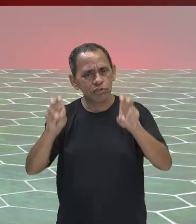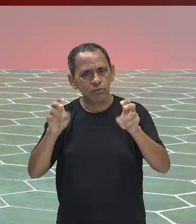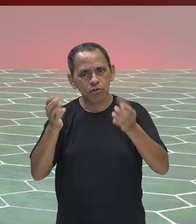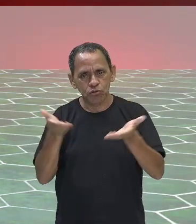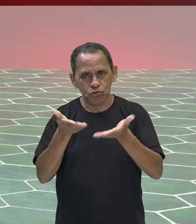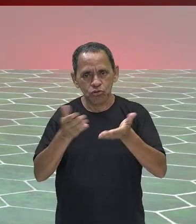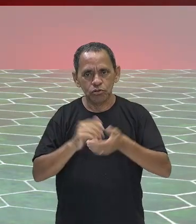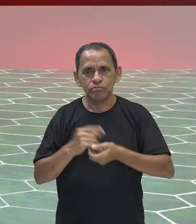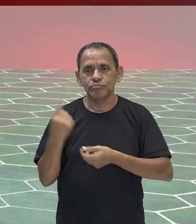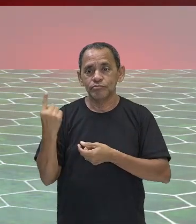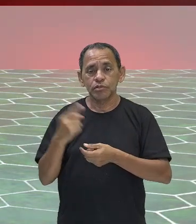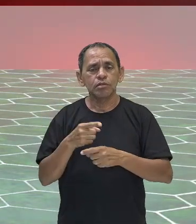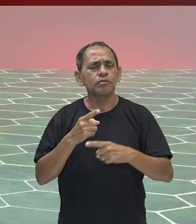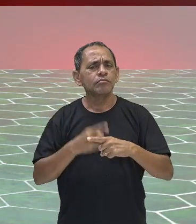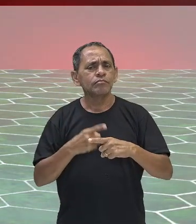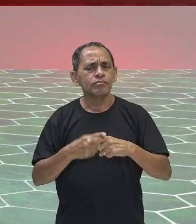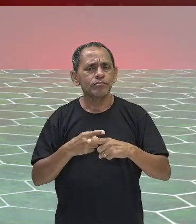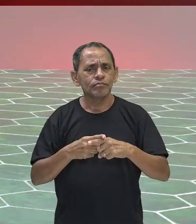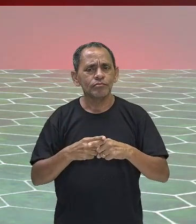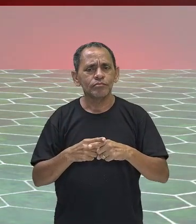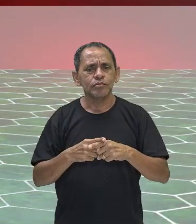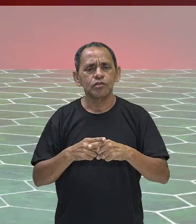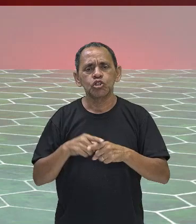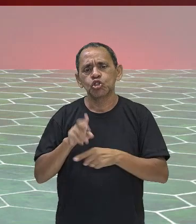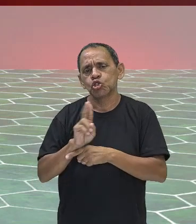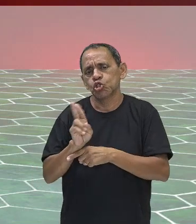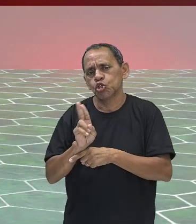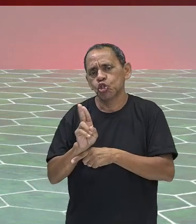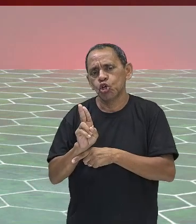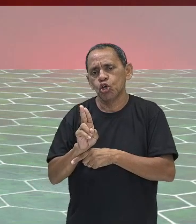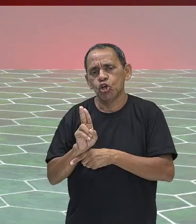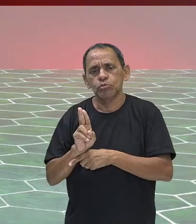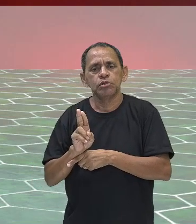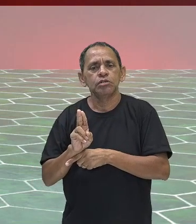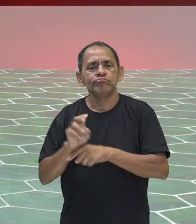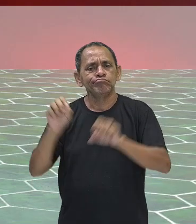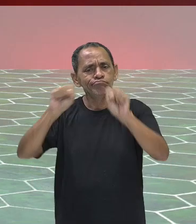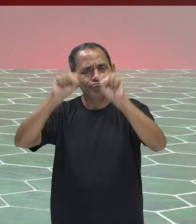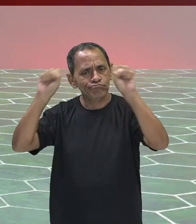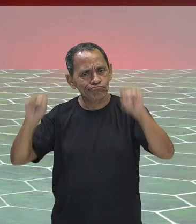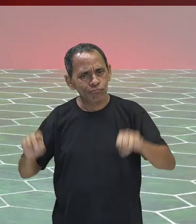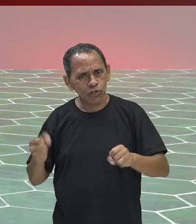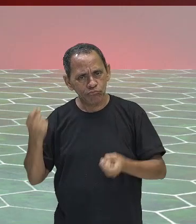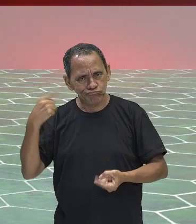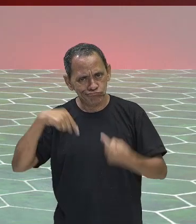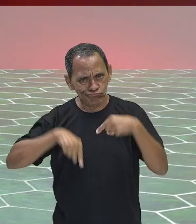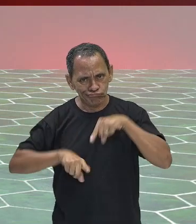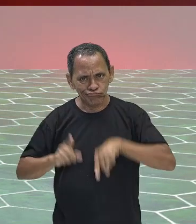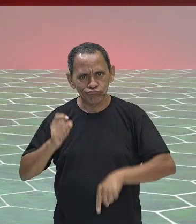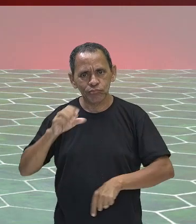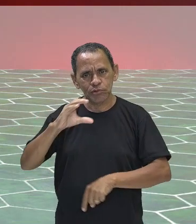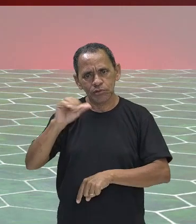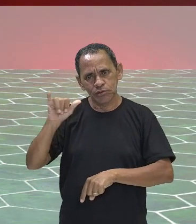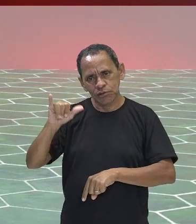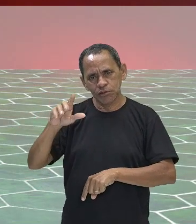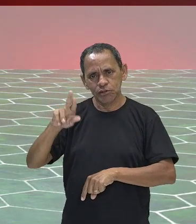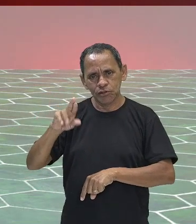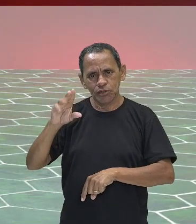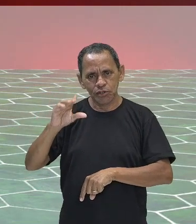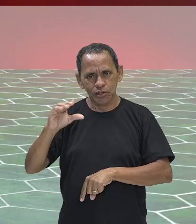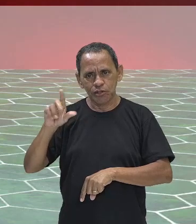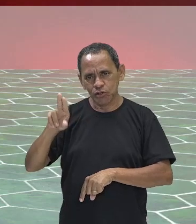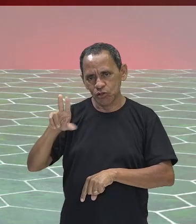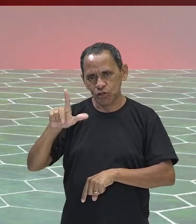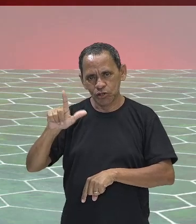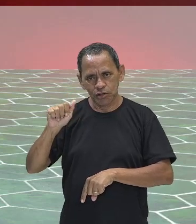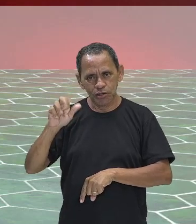aí. Por que é chamado de sistema circulatório? Vejam vocês que eu tenho